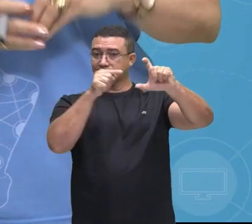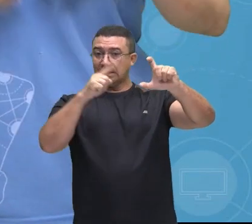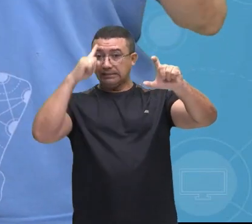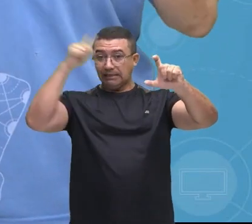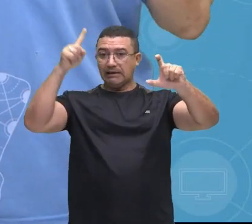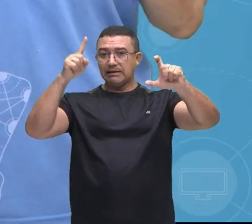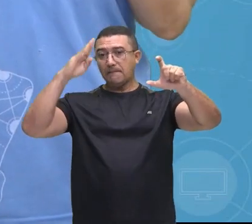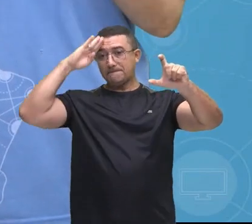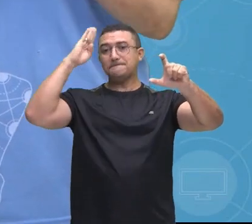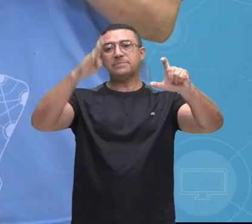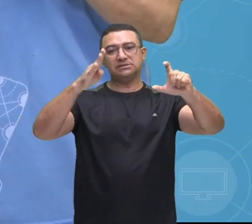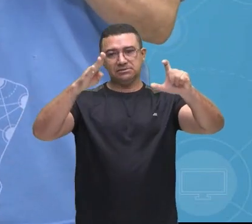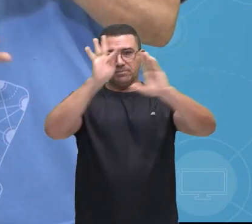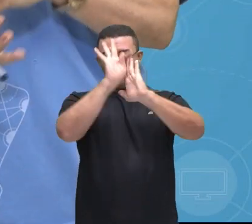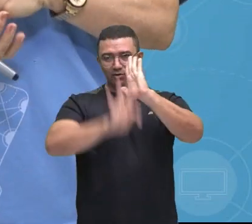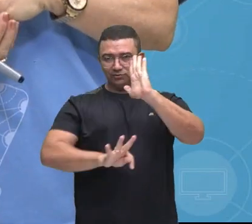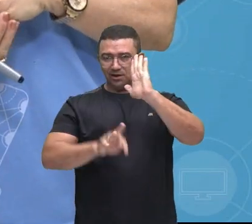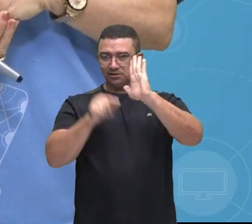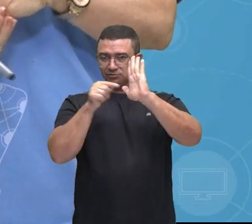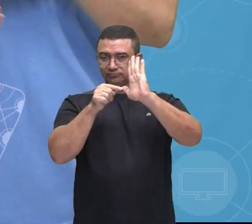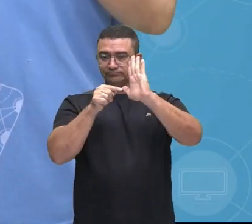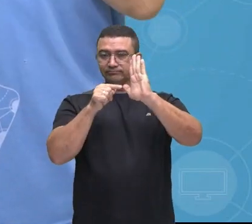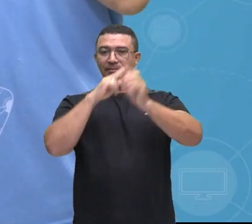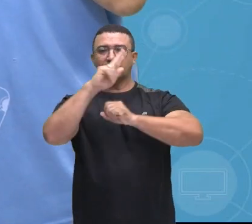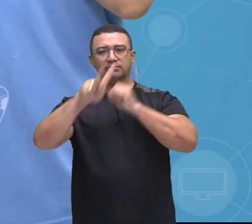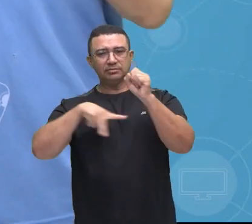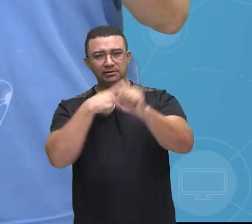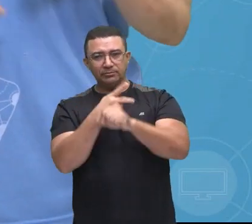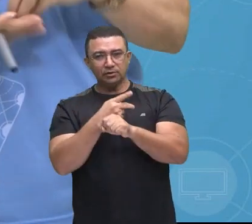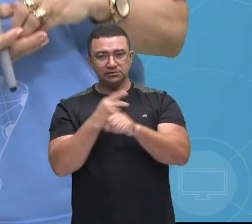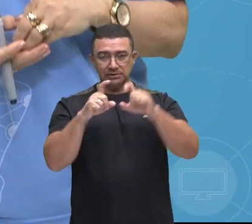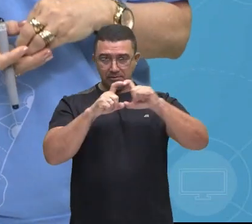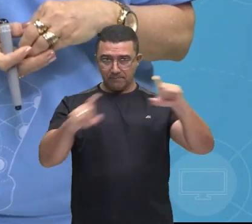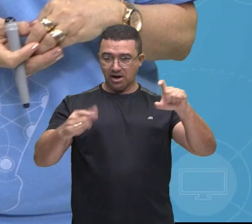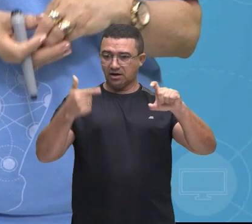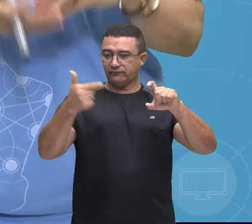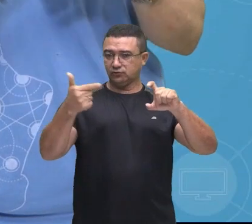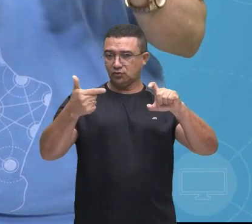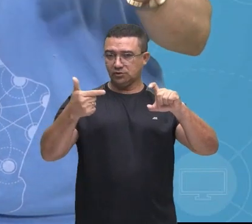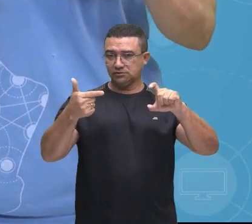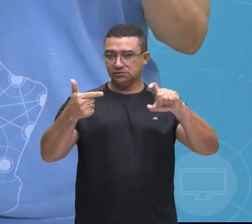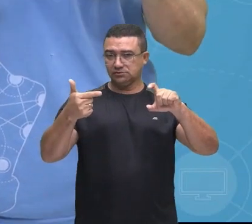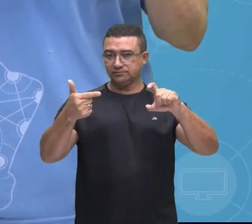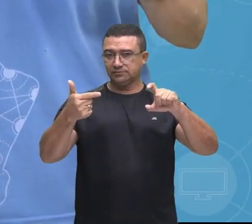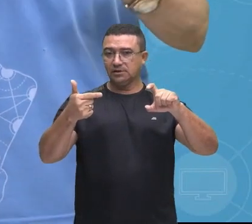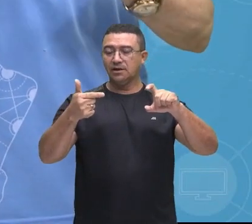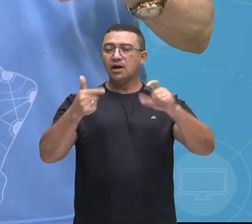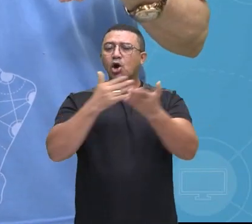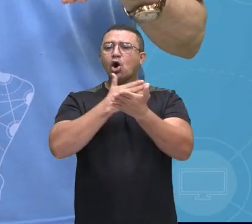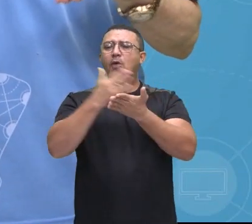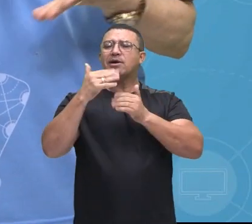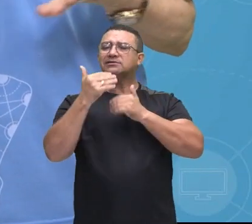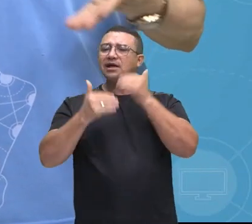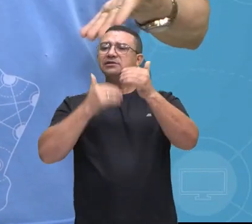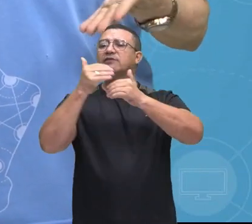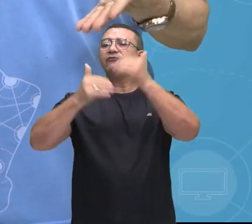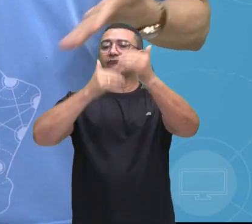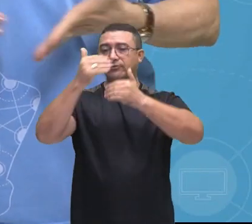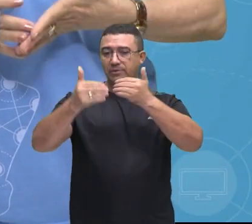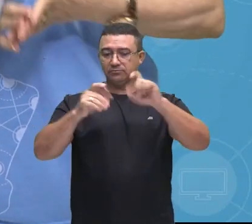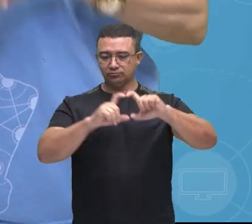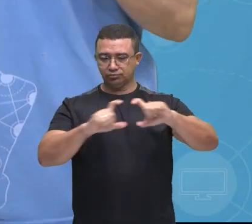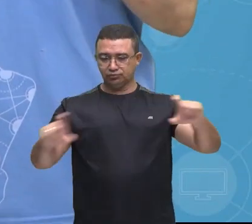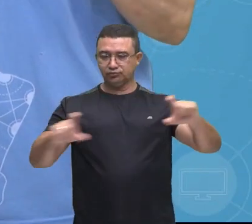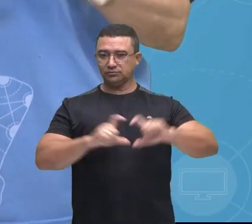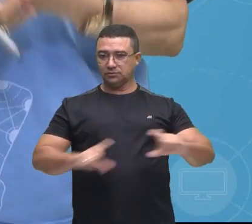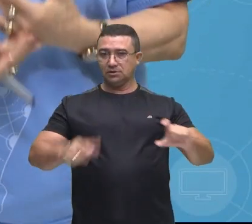Seguindo, então, nós vamos para o desenvolvimento, né? Que é a ideia principal, ela está sendo desenvolvida